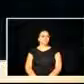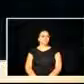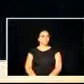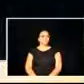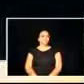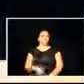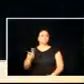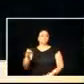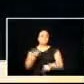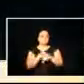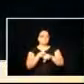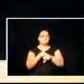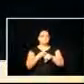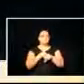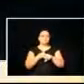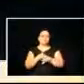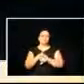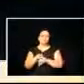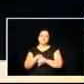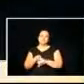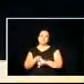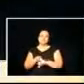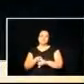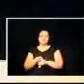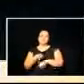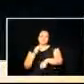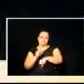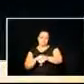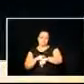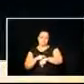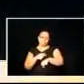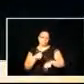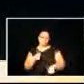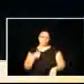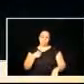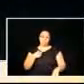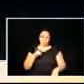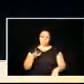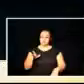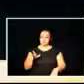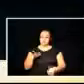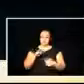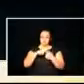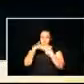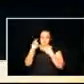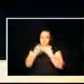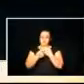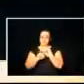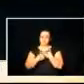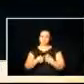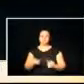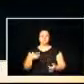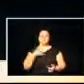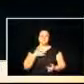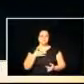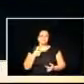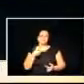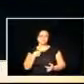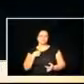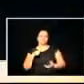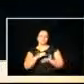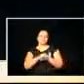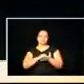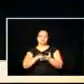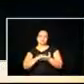ele, ele sabe muito bem que tem meu apoio, falei para ele, pode mandar fazer, que o meu gabinete infelizmente está fechado, mas eu assino agora e vamos dar o